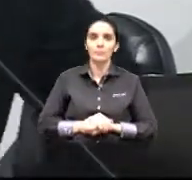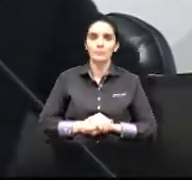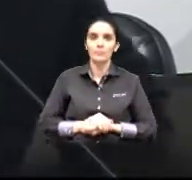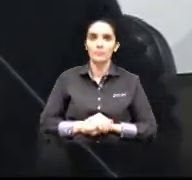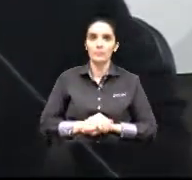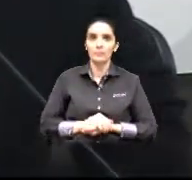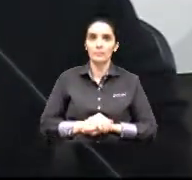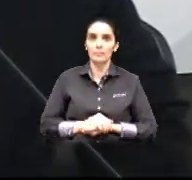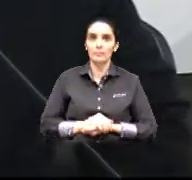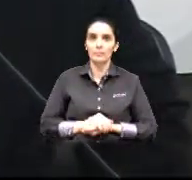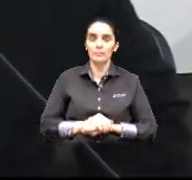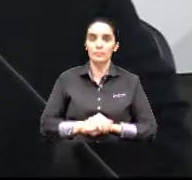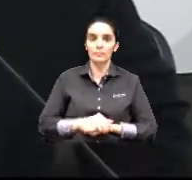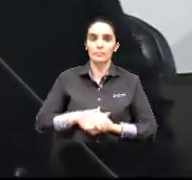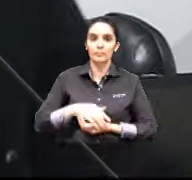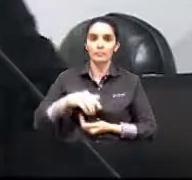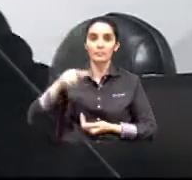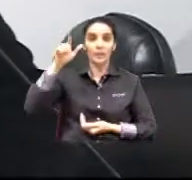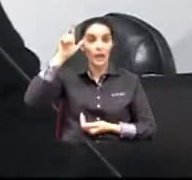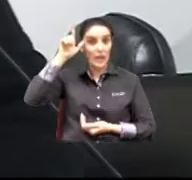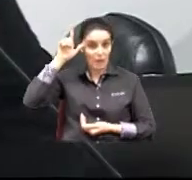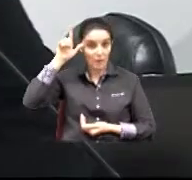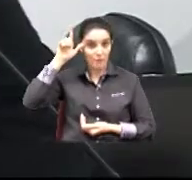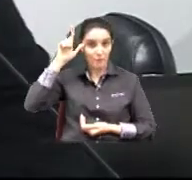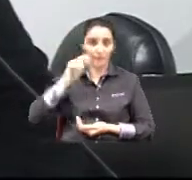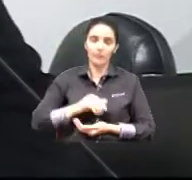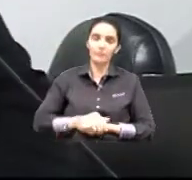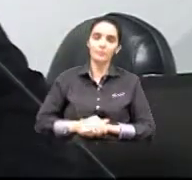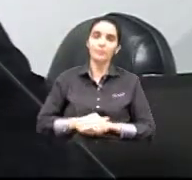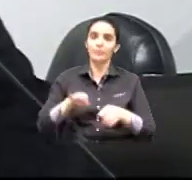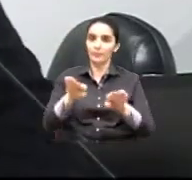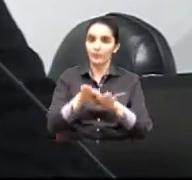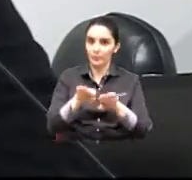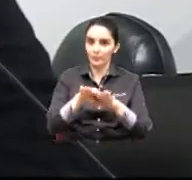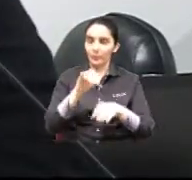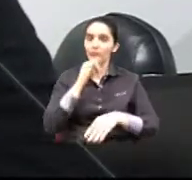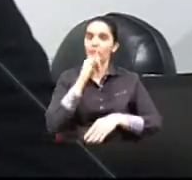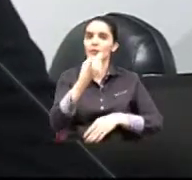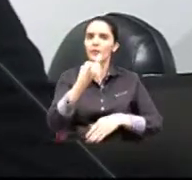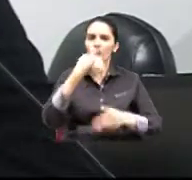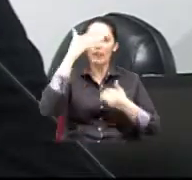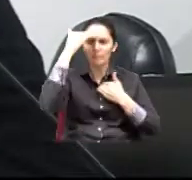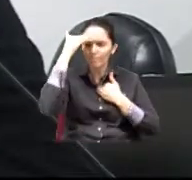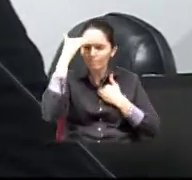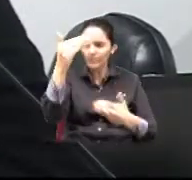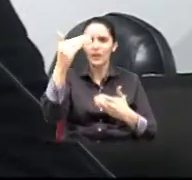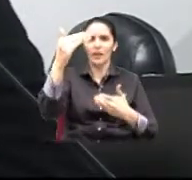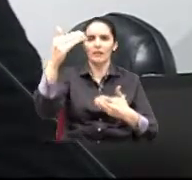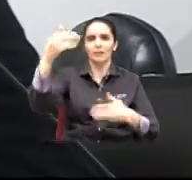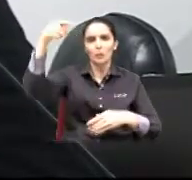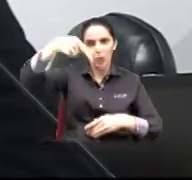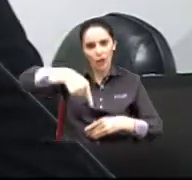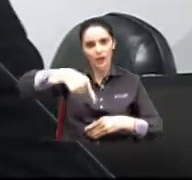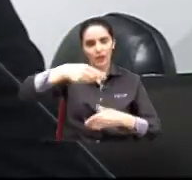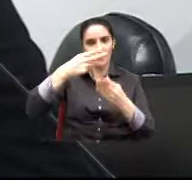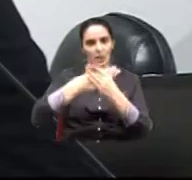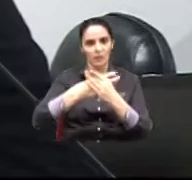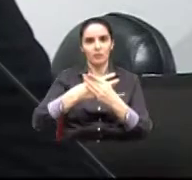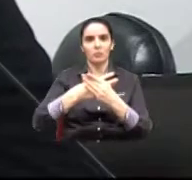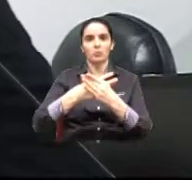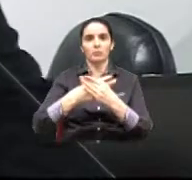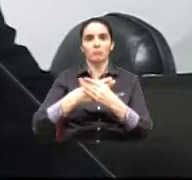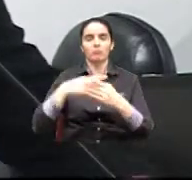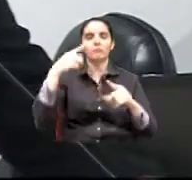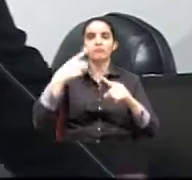como que ela chama, Carol? Lívia. A Lívia, eu quero dizer, muito obrigado por ter vindo. Porque